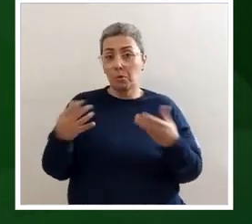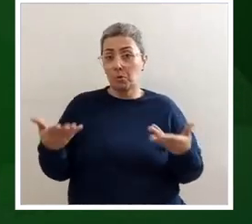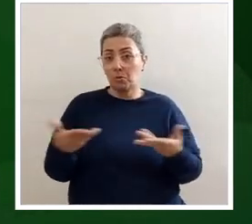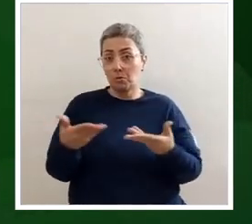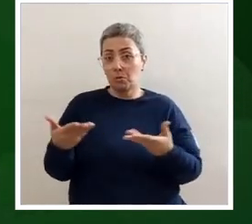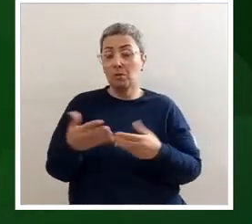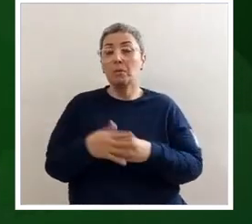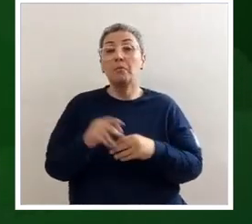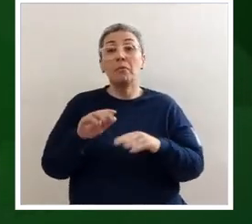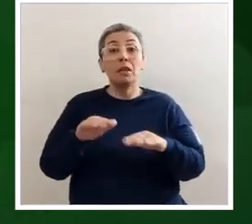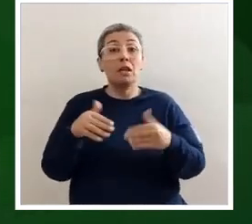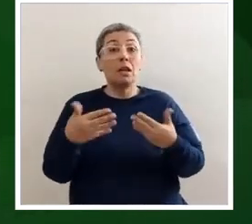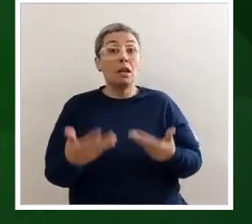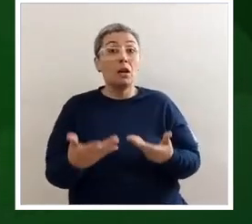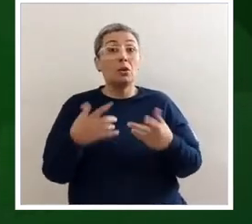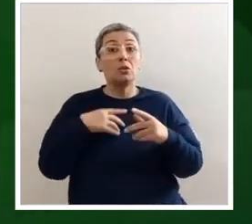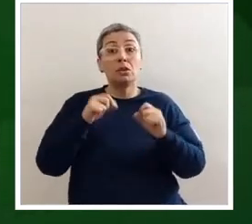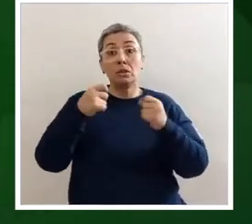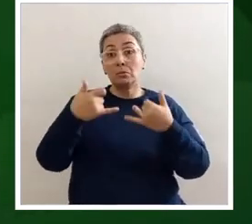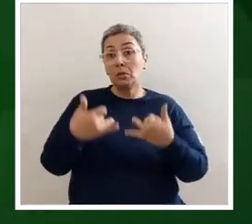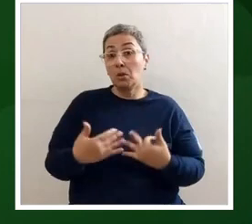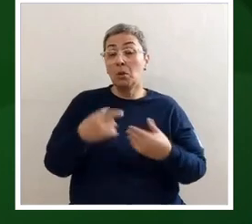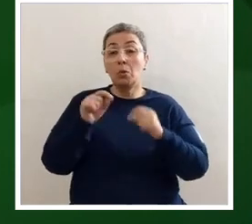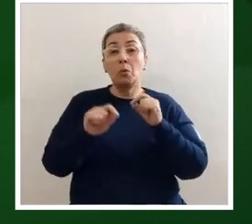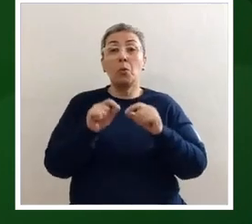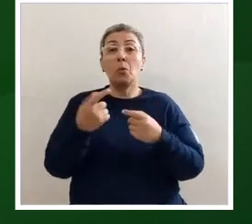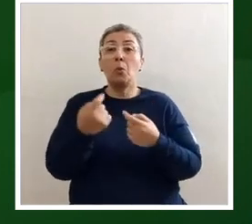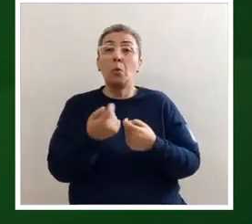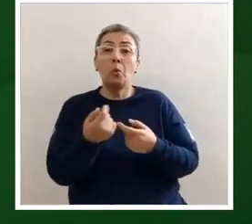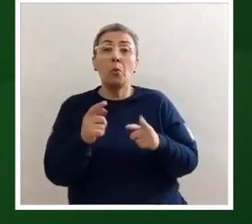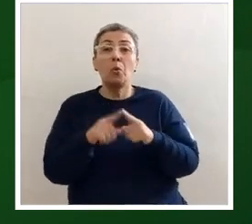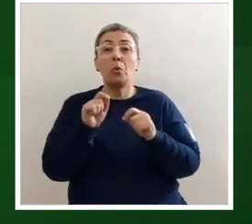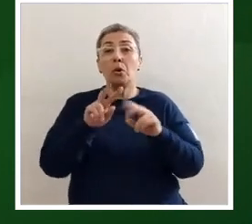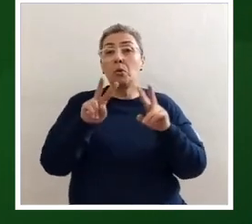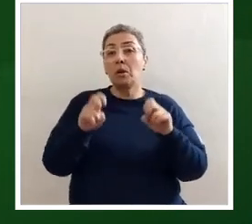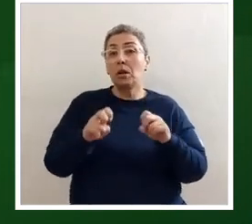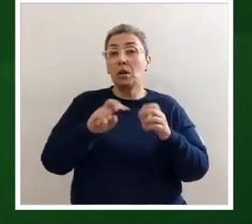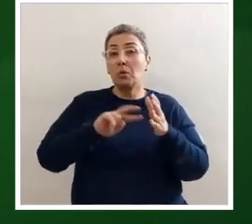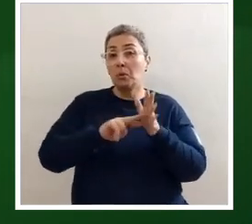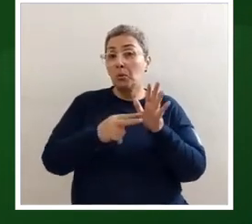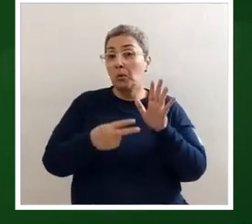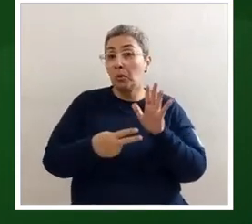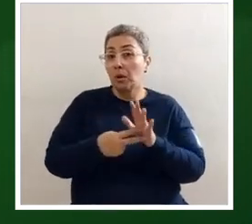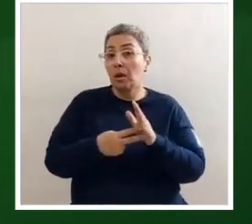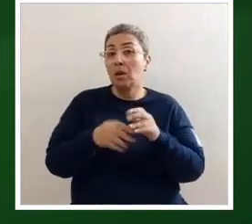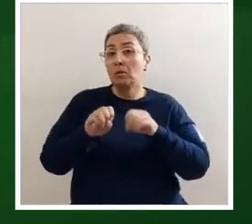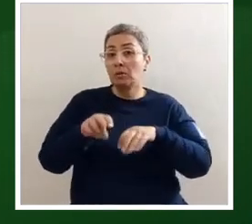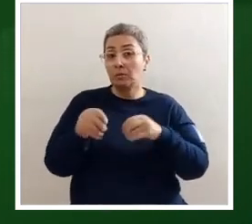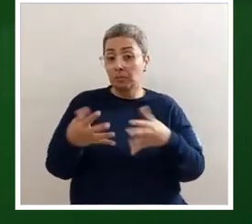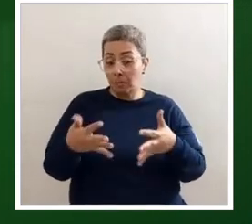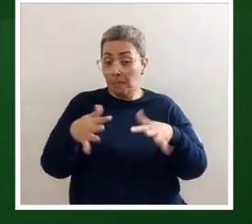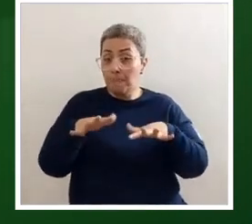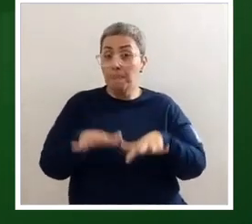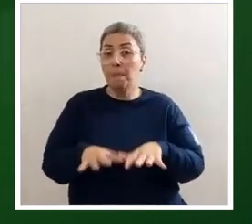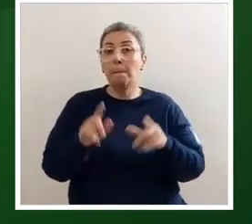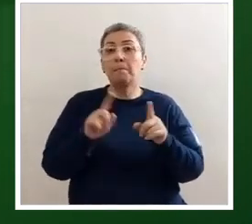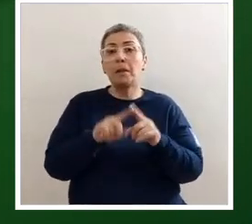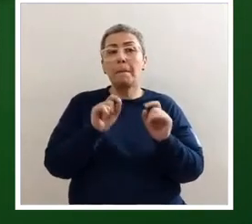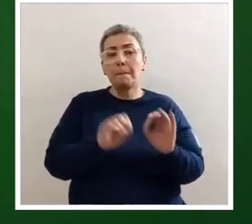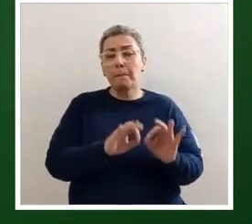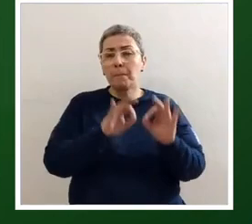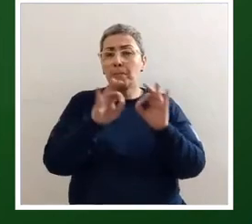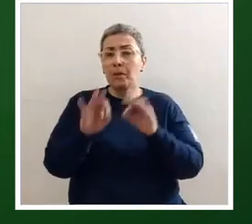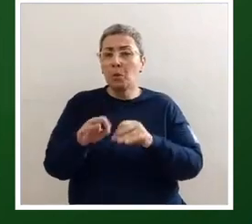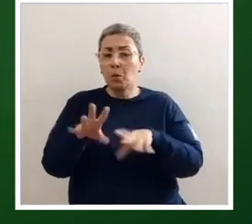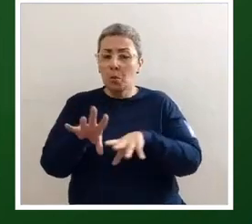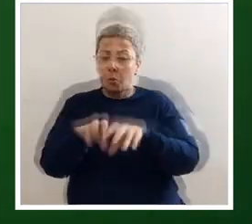então aqui já foi conversado um pouquinho com vocês sobre a definição da educação inclusiva né já passou pela